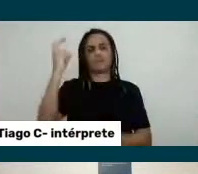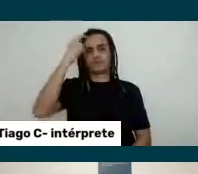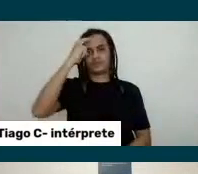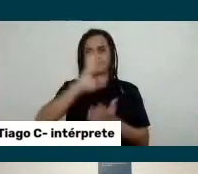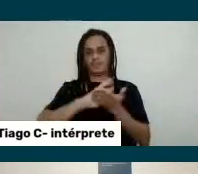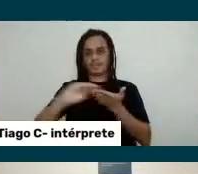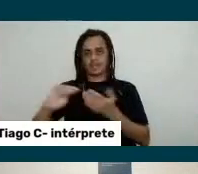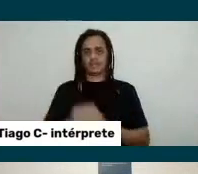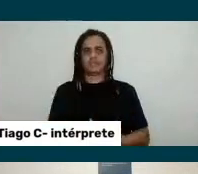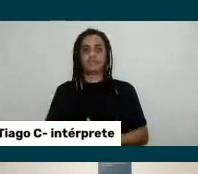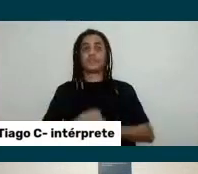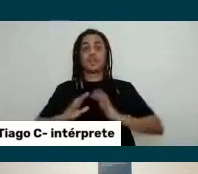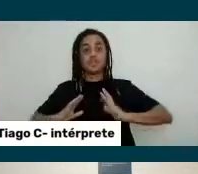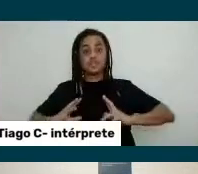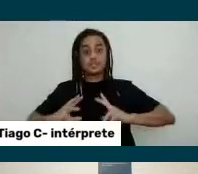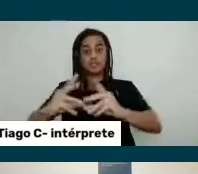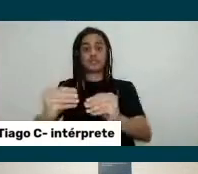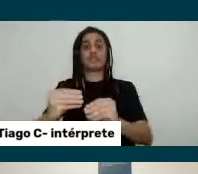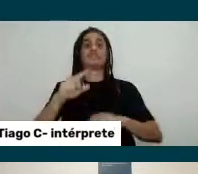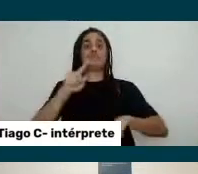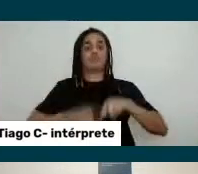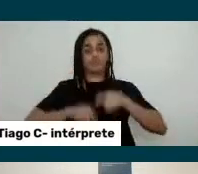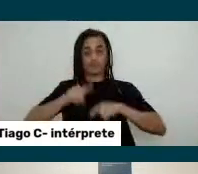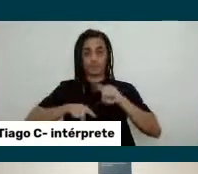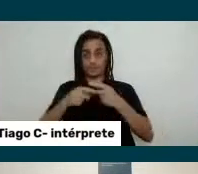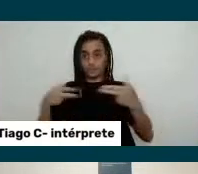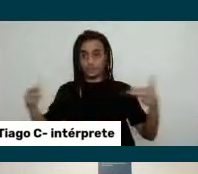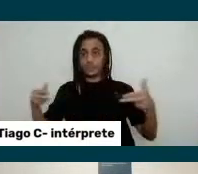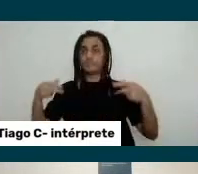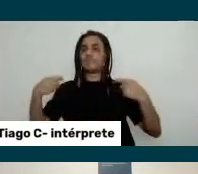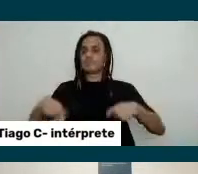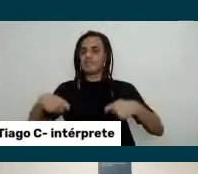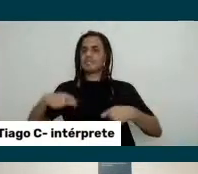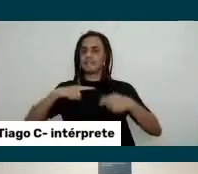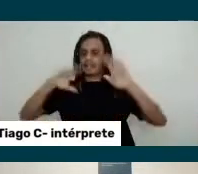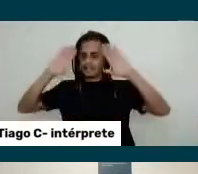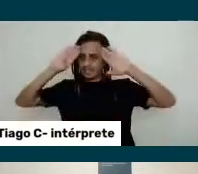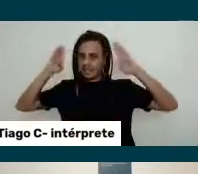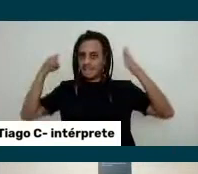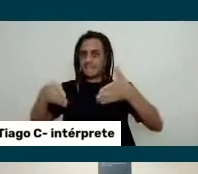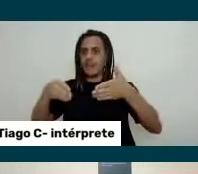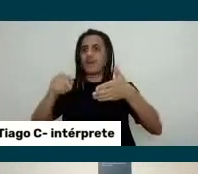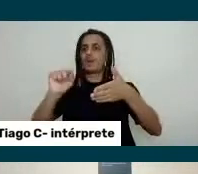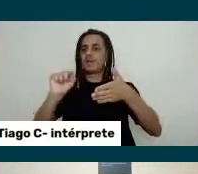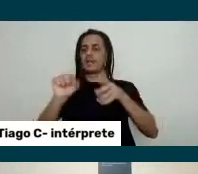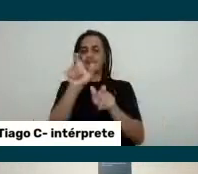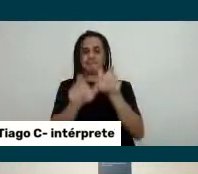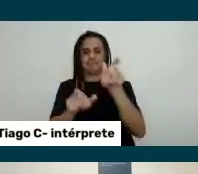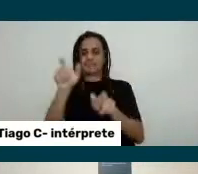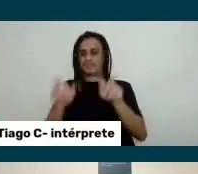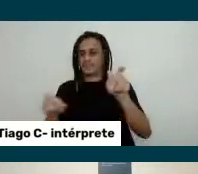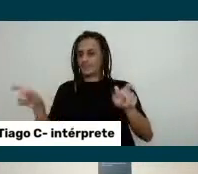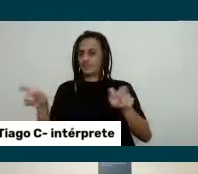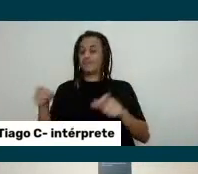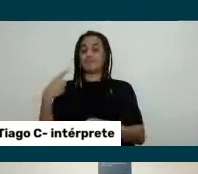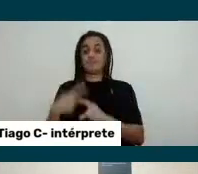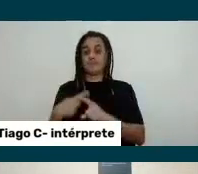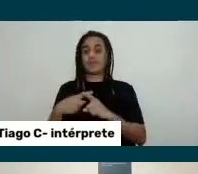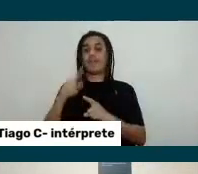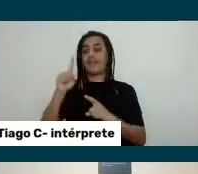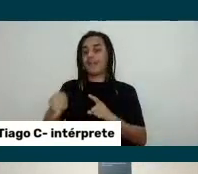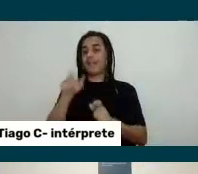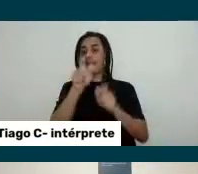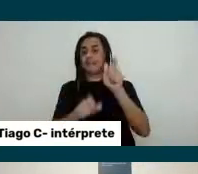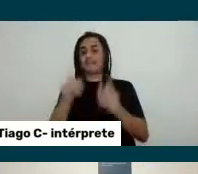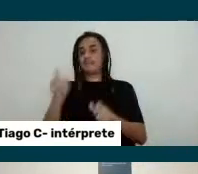produto, ele necessita necessariamente ter como foco final e inicial as pessoas. Por quê? São pessoas que vão consumir e